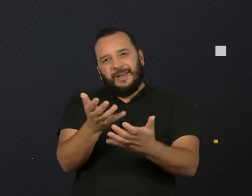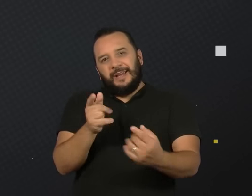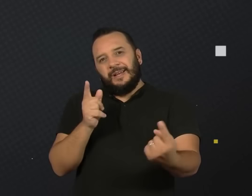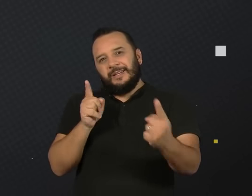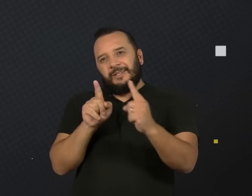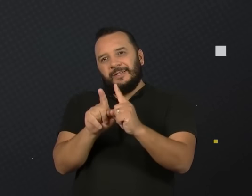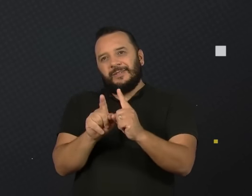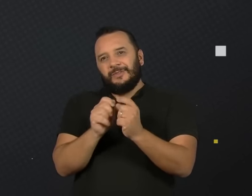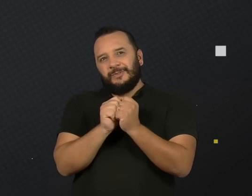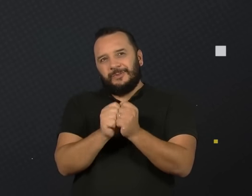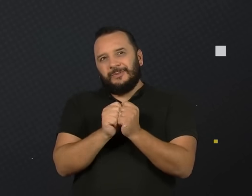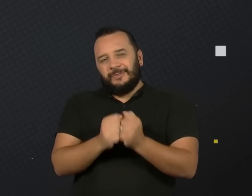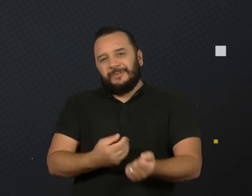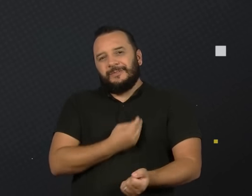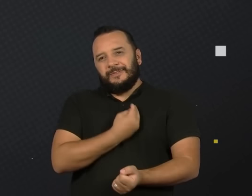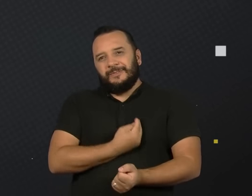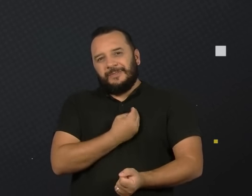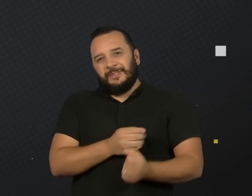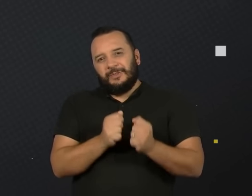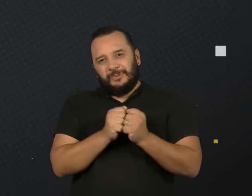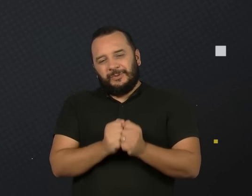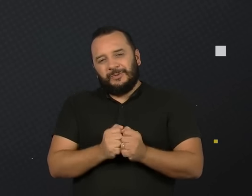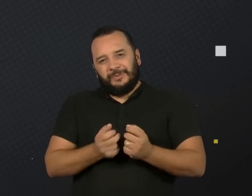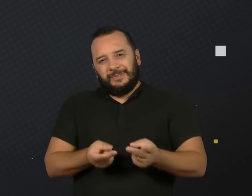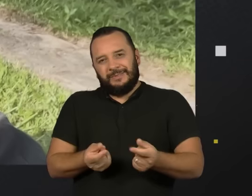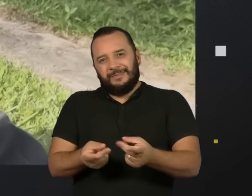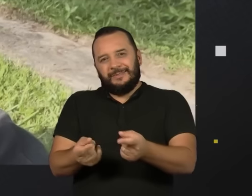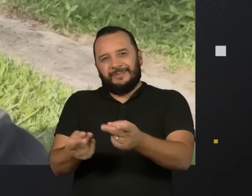você, conviver com você ainda muito.